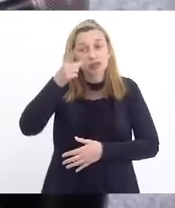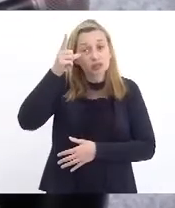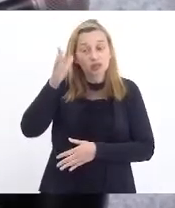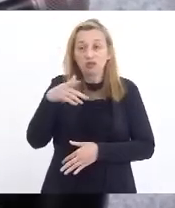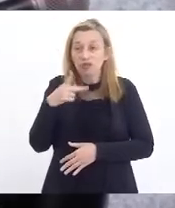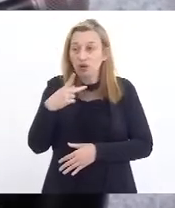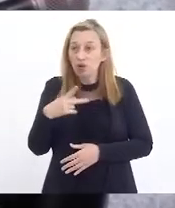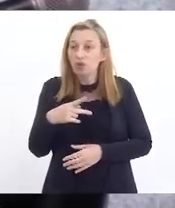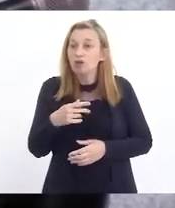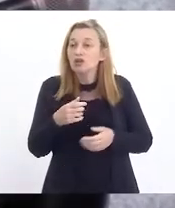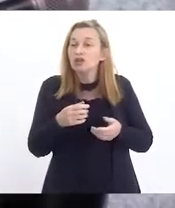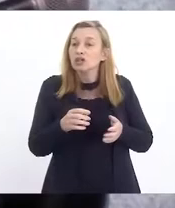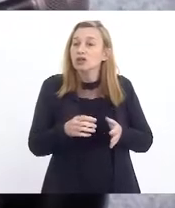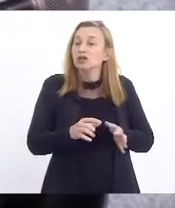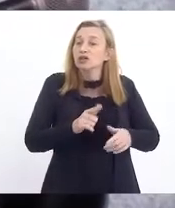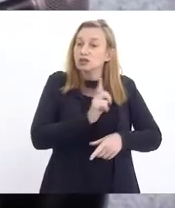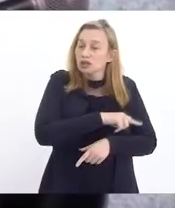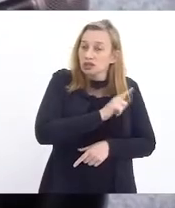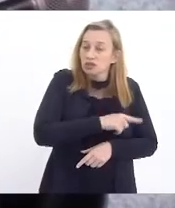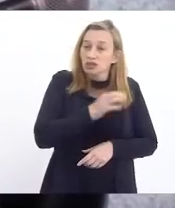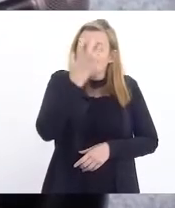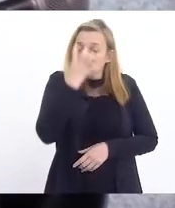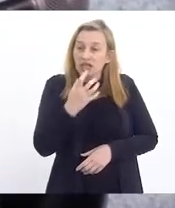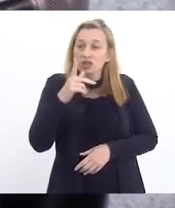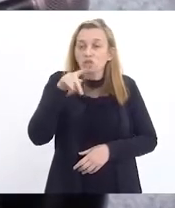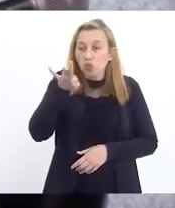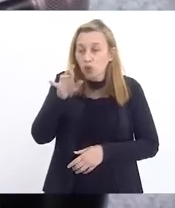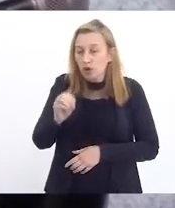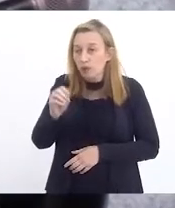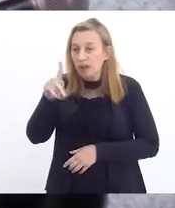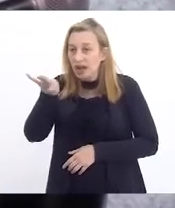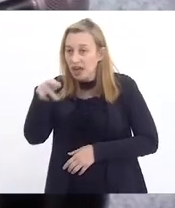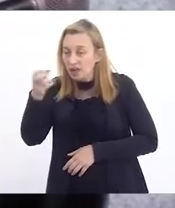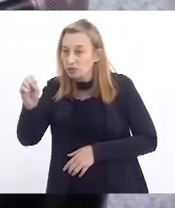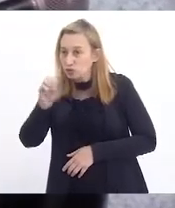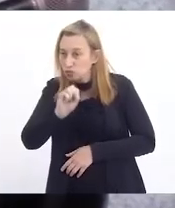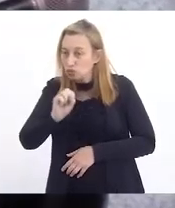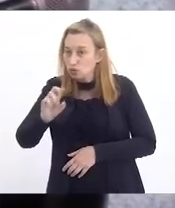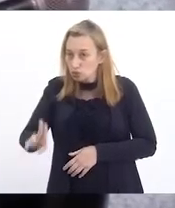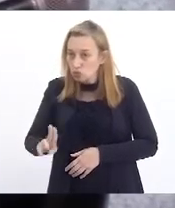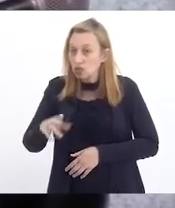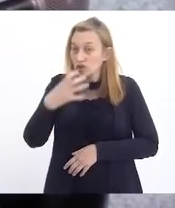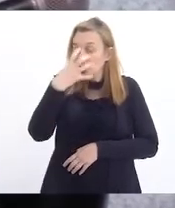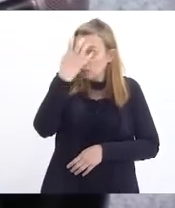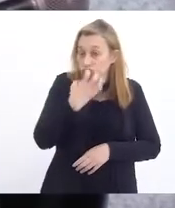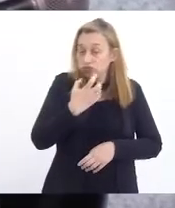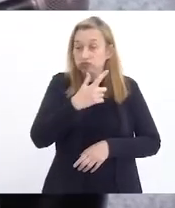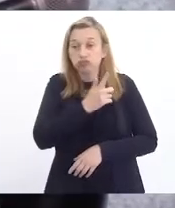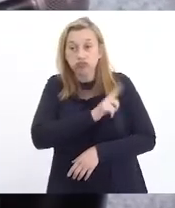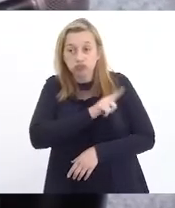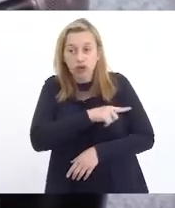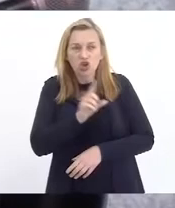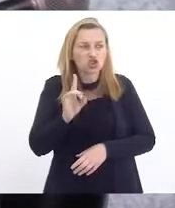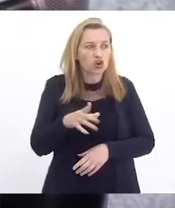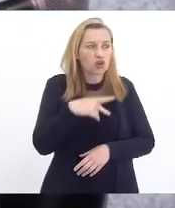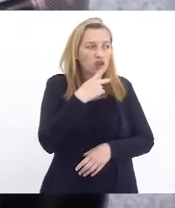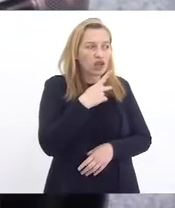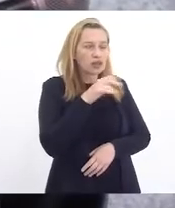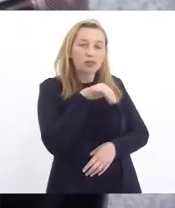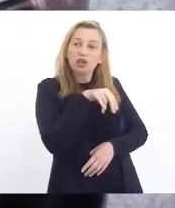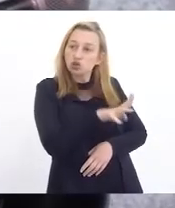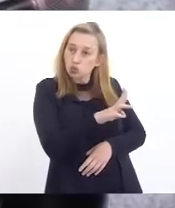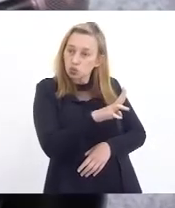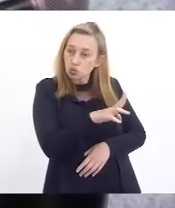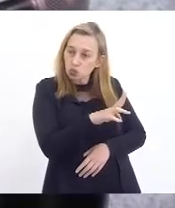para fazer uma gestão séria do Rio Paraíba do Sul, que é um rio federal, no âmbito do CEIVAP. Não adianta a gente só tratar o Guandu, né,